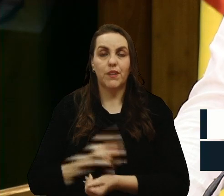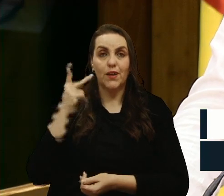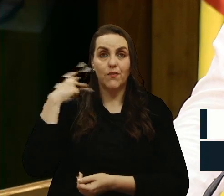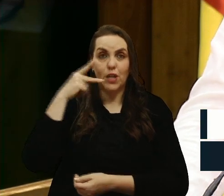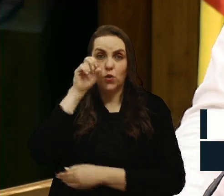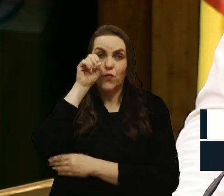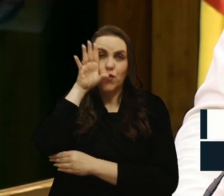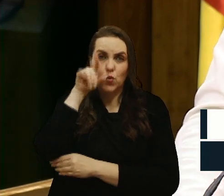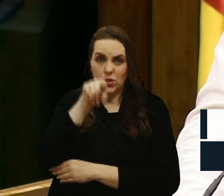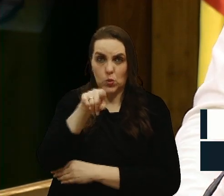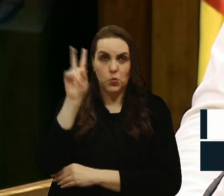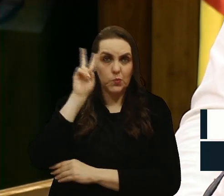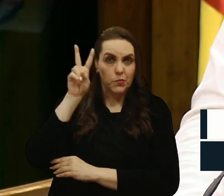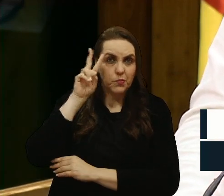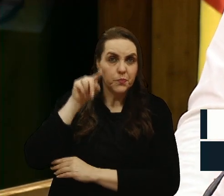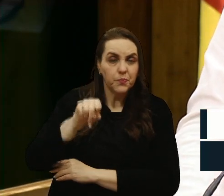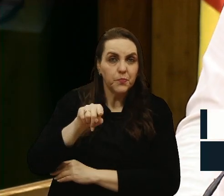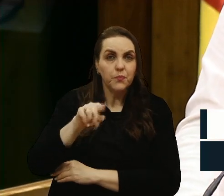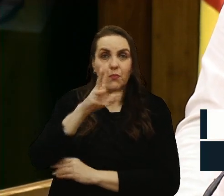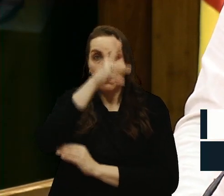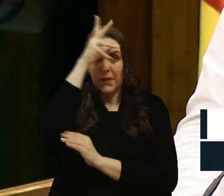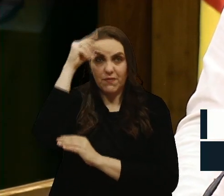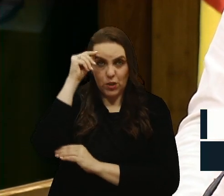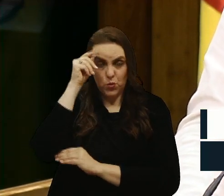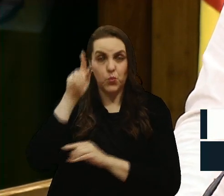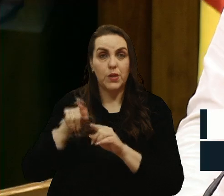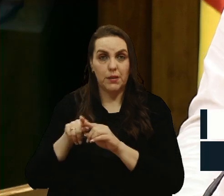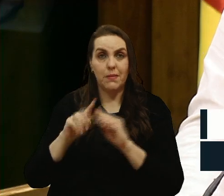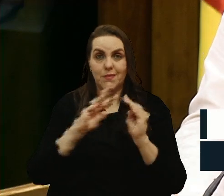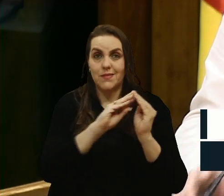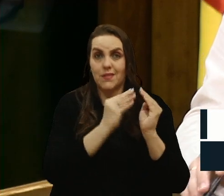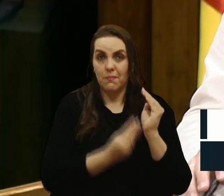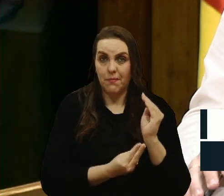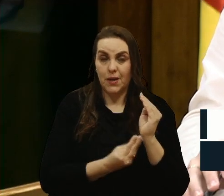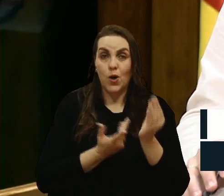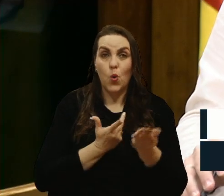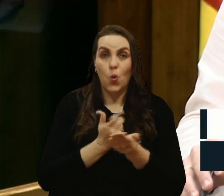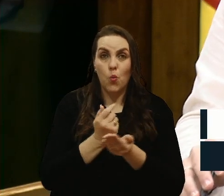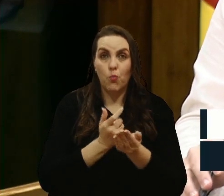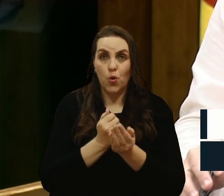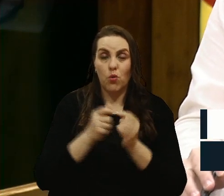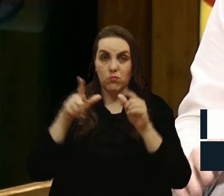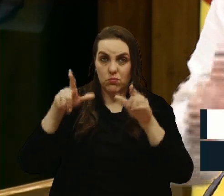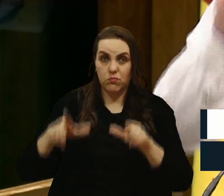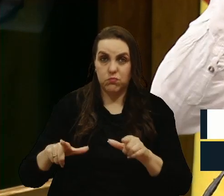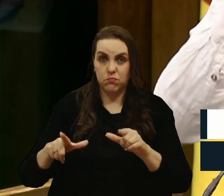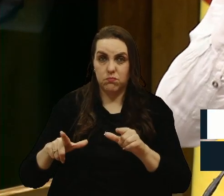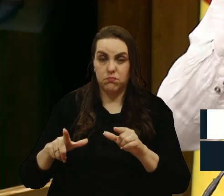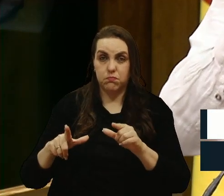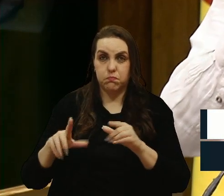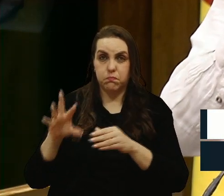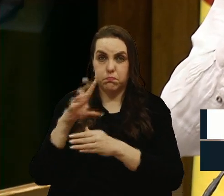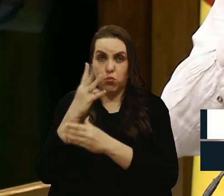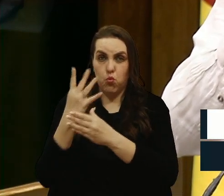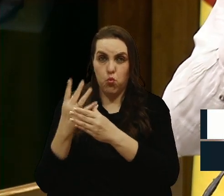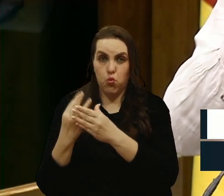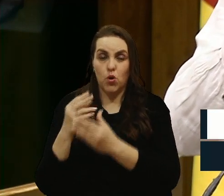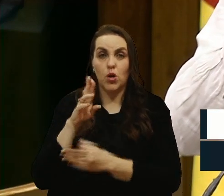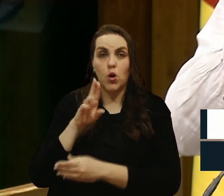senhor lembra que a prefeitura, através do SAMAI, vereador Capitão Ramon, comprou uma usina de biodiesel